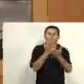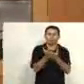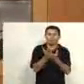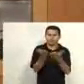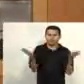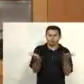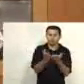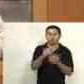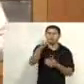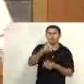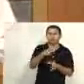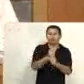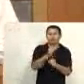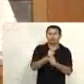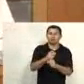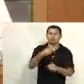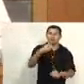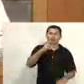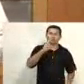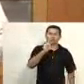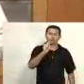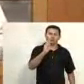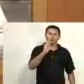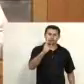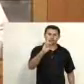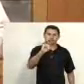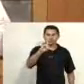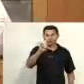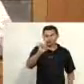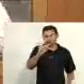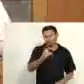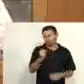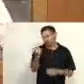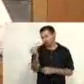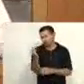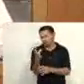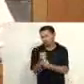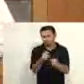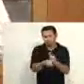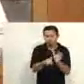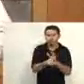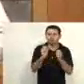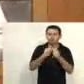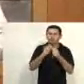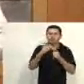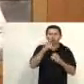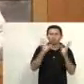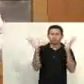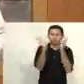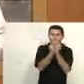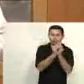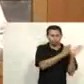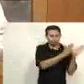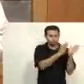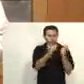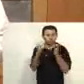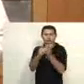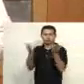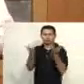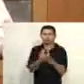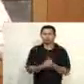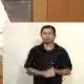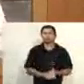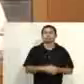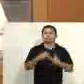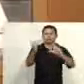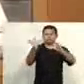hoje, que são os cálculos da probabilidade. Vamos fazer um breve resumo do que vimos até então, tá pessoal?